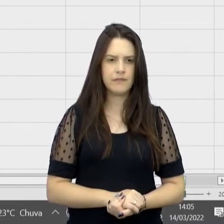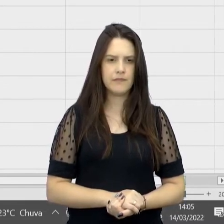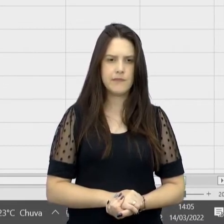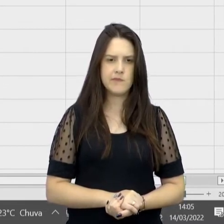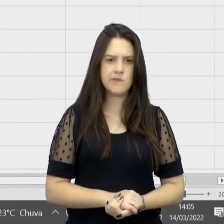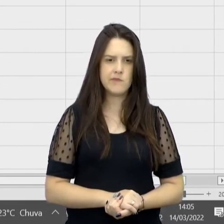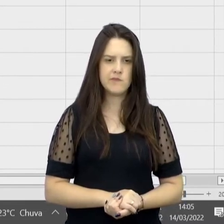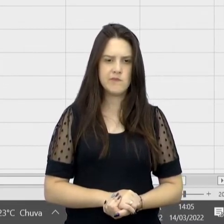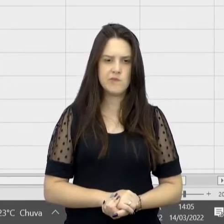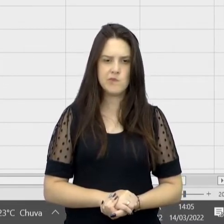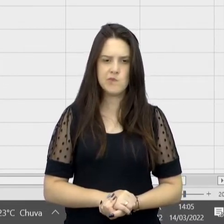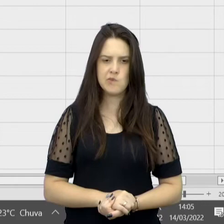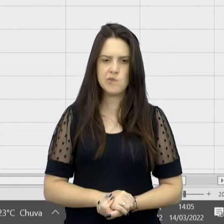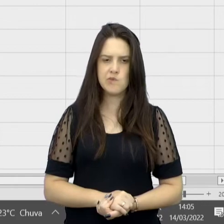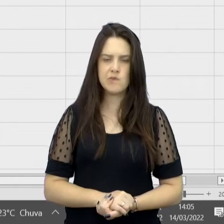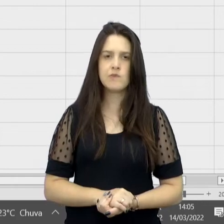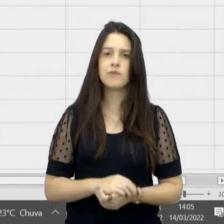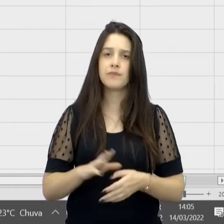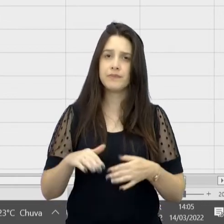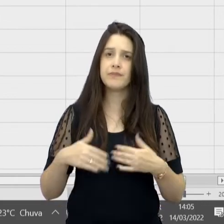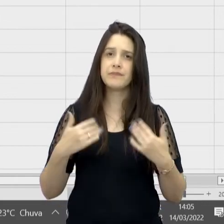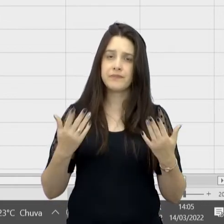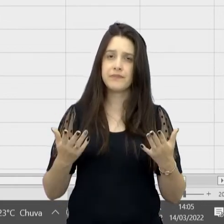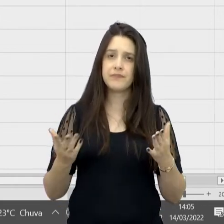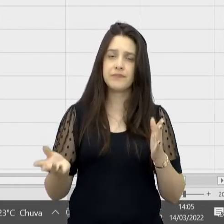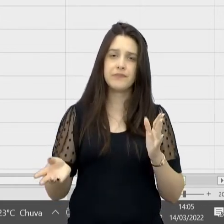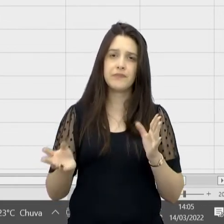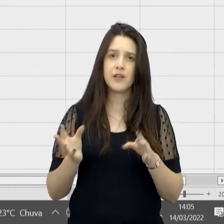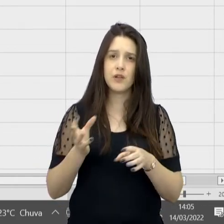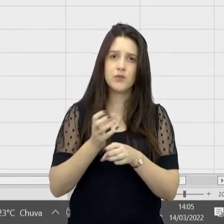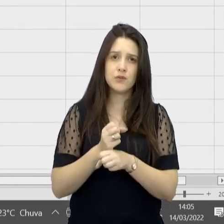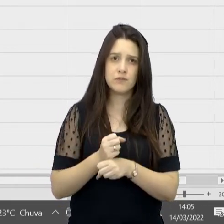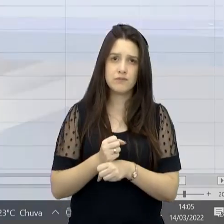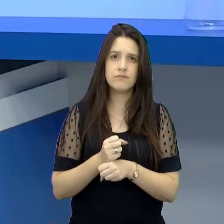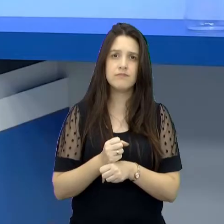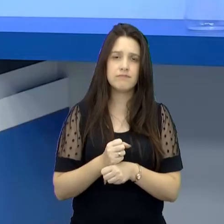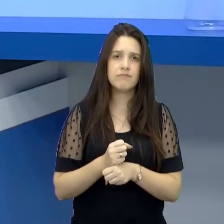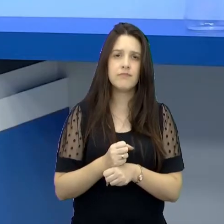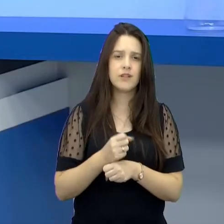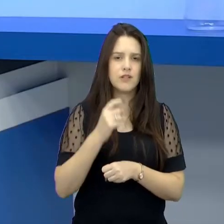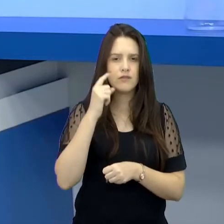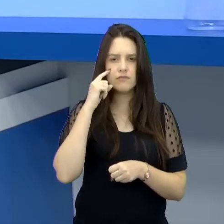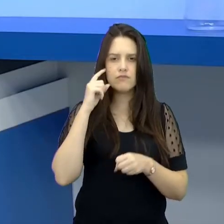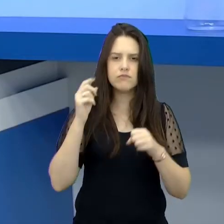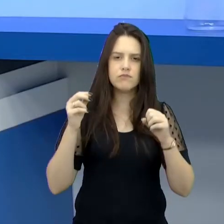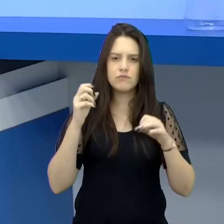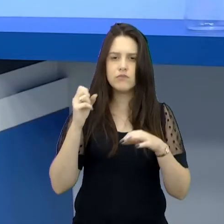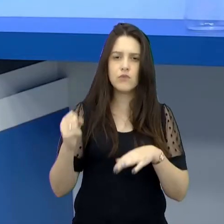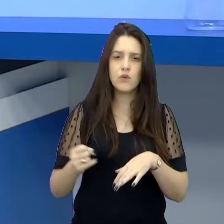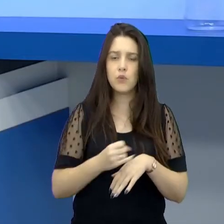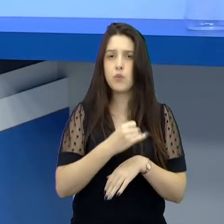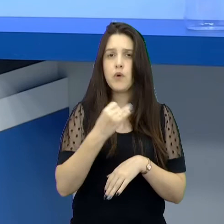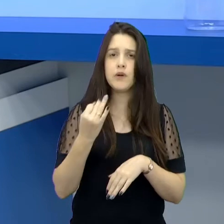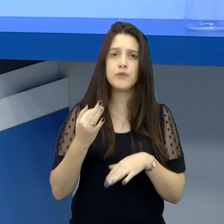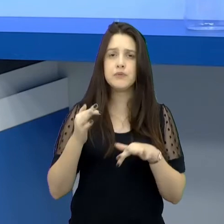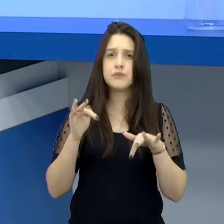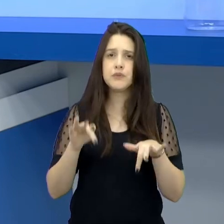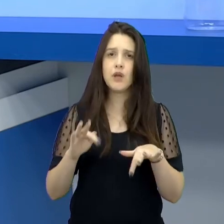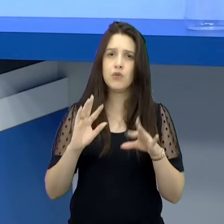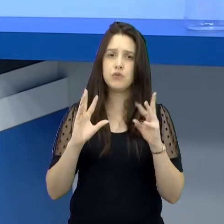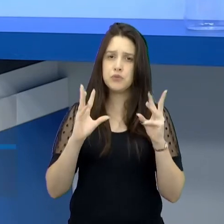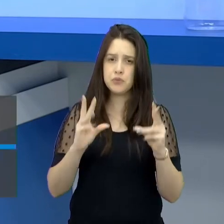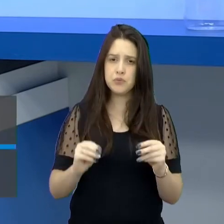Nesse azul e a letra branca. Então, o total, né? Sempre a gente vai pensar aí em quanto e no final de